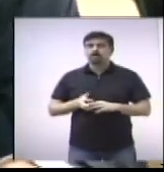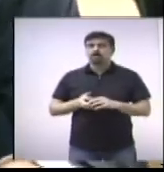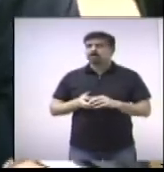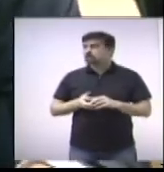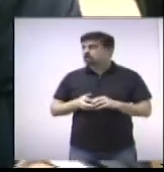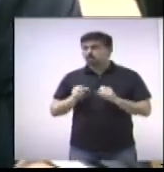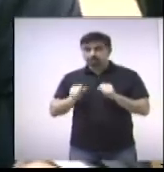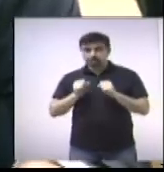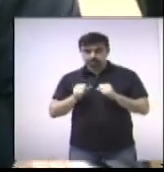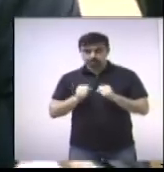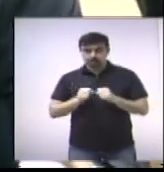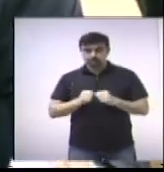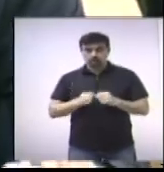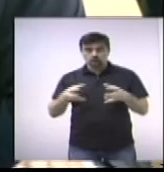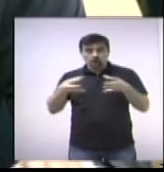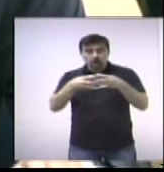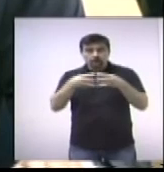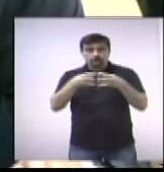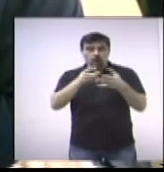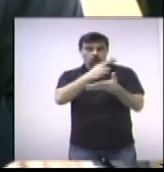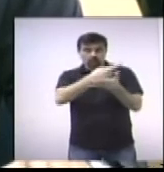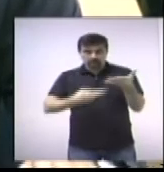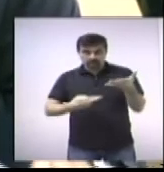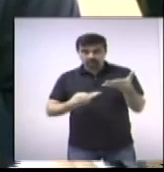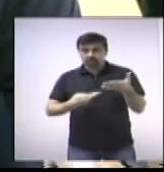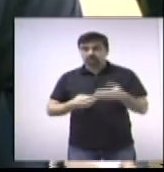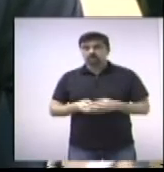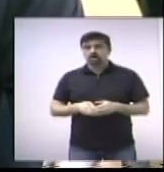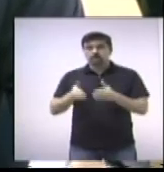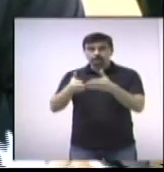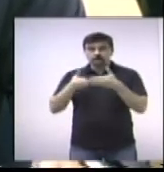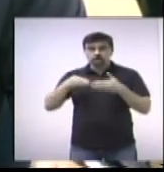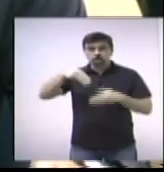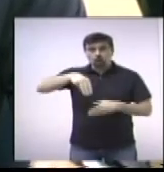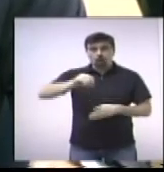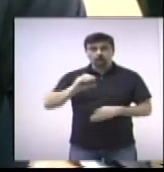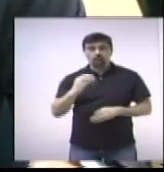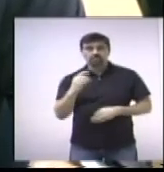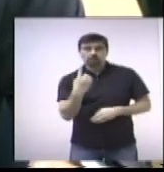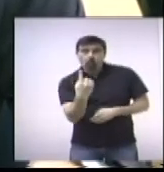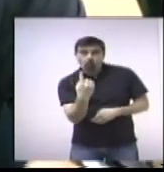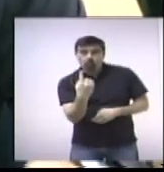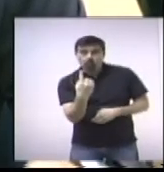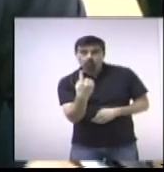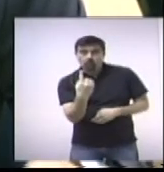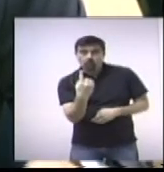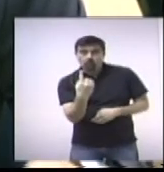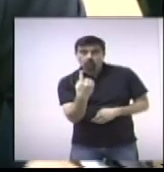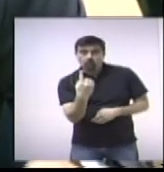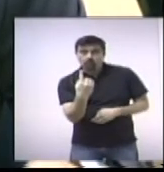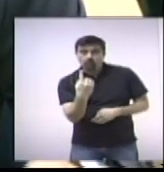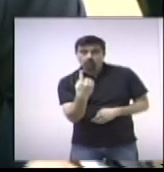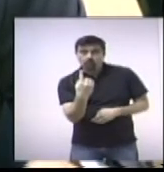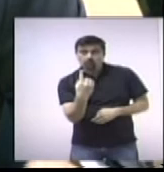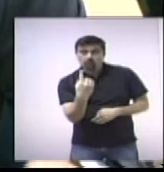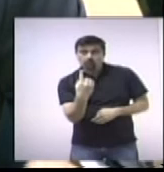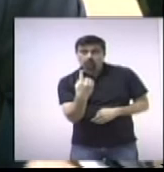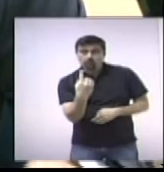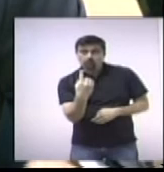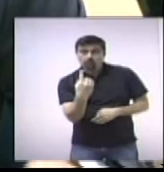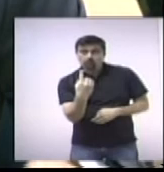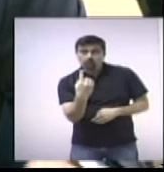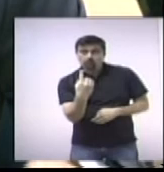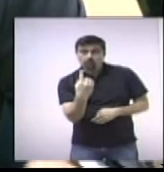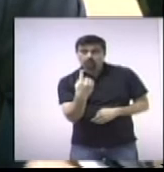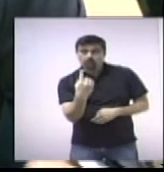que a gente votasse os requerimentos em bloco e as moções não tenham necessidade, que é apenas uma moção. Tudo bem? Bem? Senhor